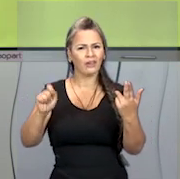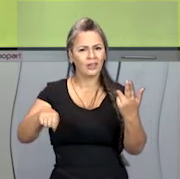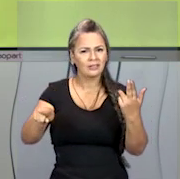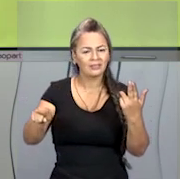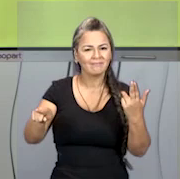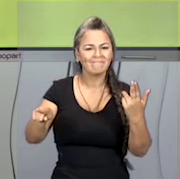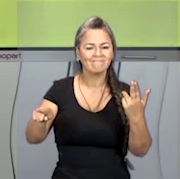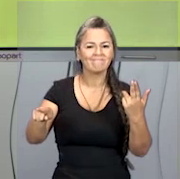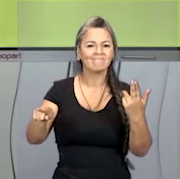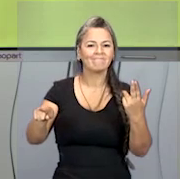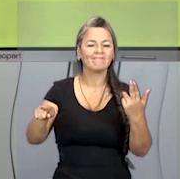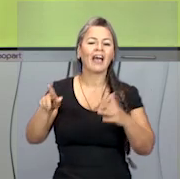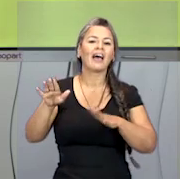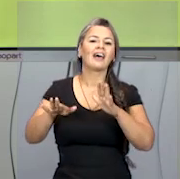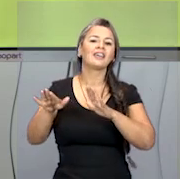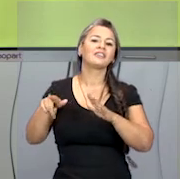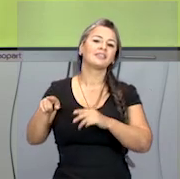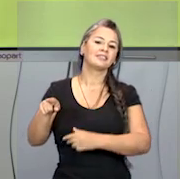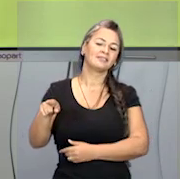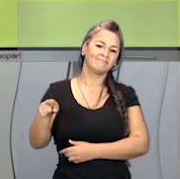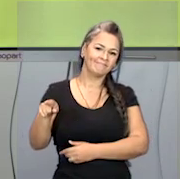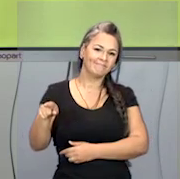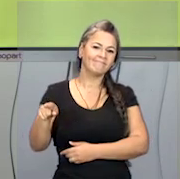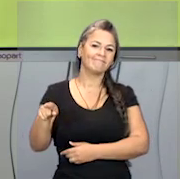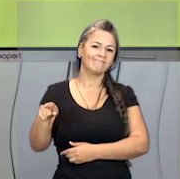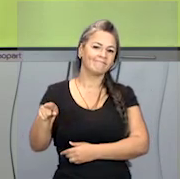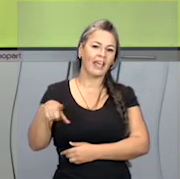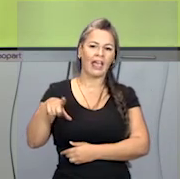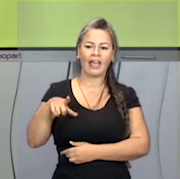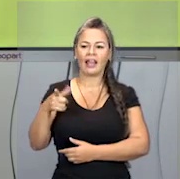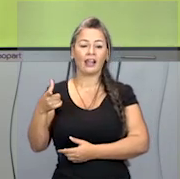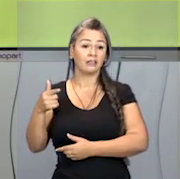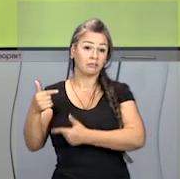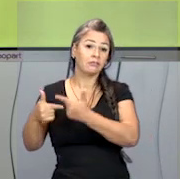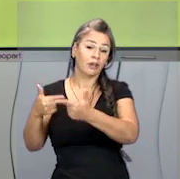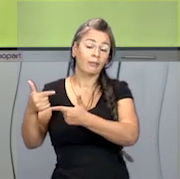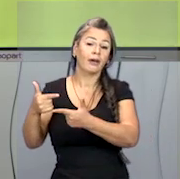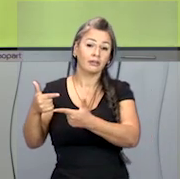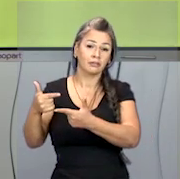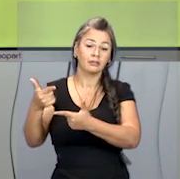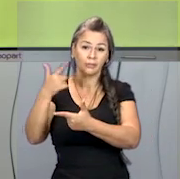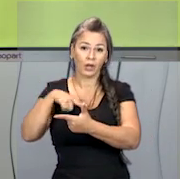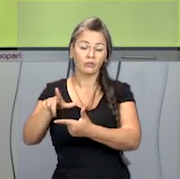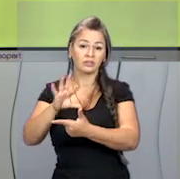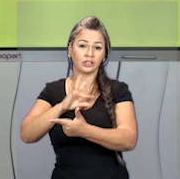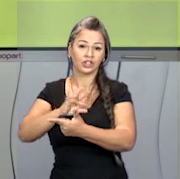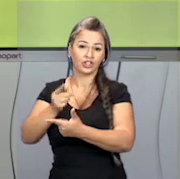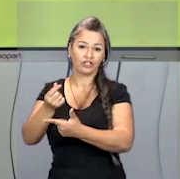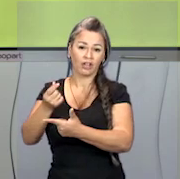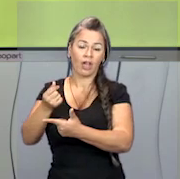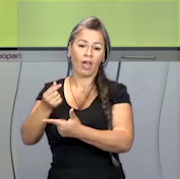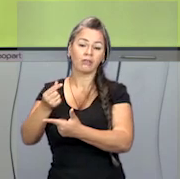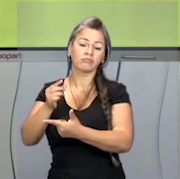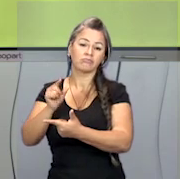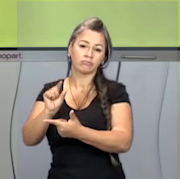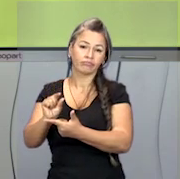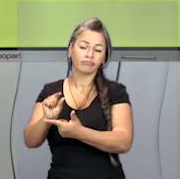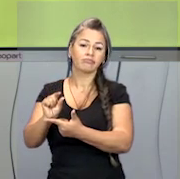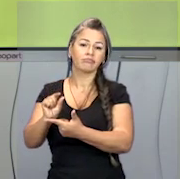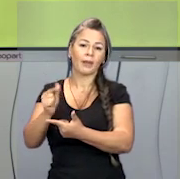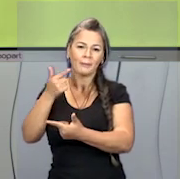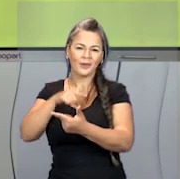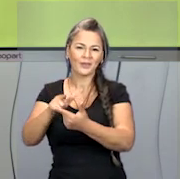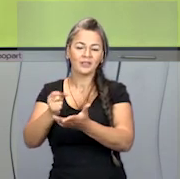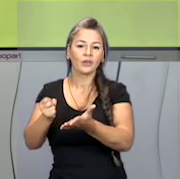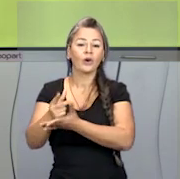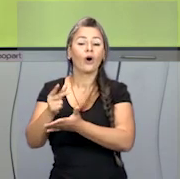seja procurando fazer pequenos trabalhos para ter remuneração, ou até mesmo